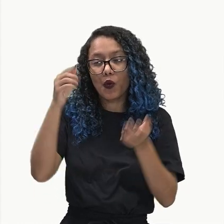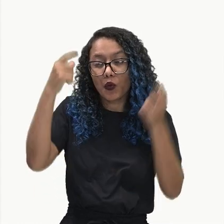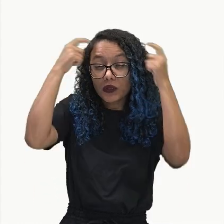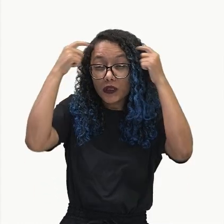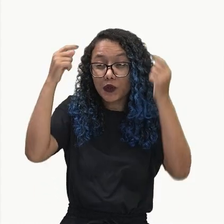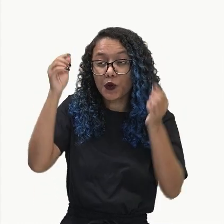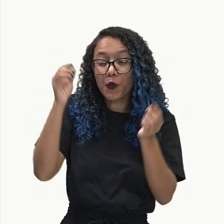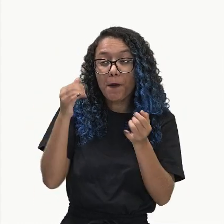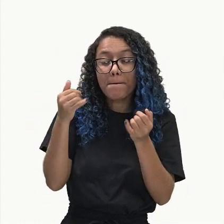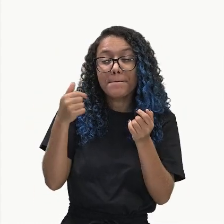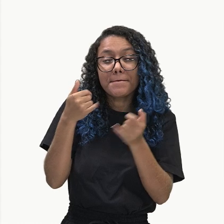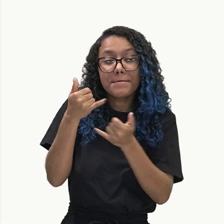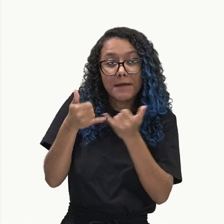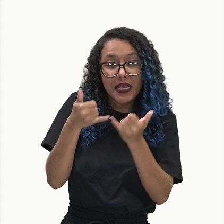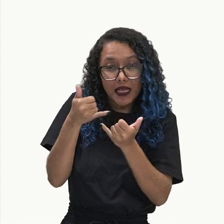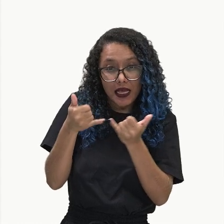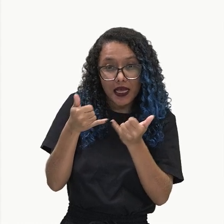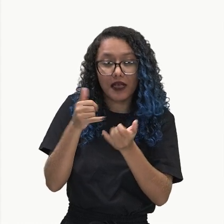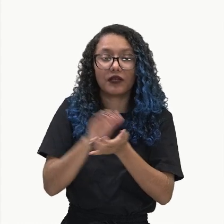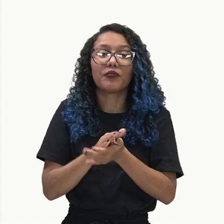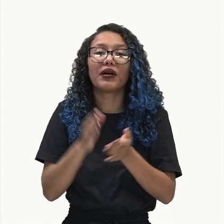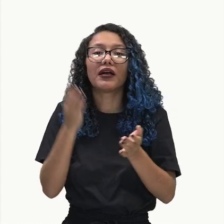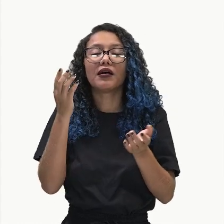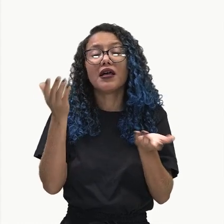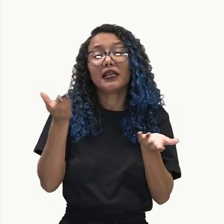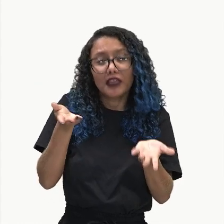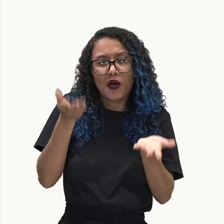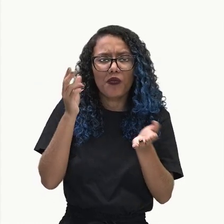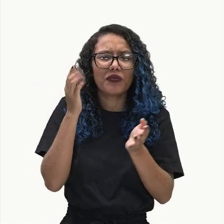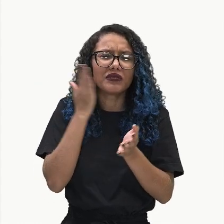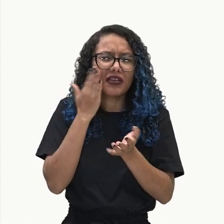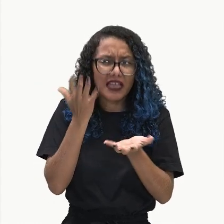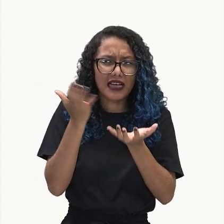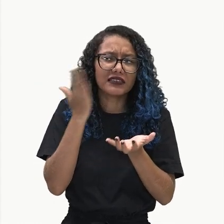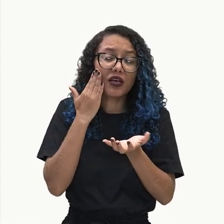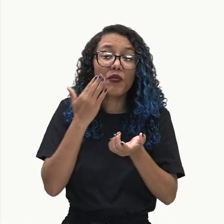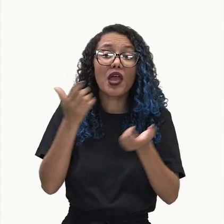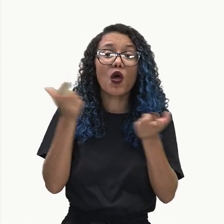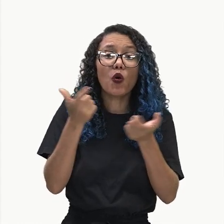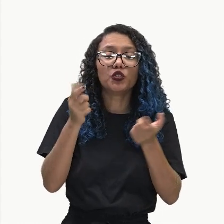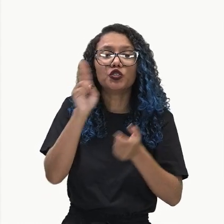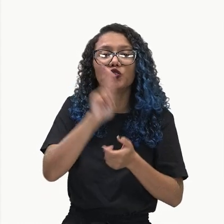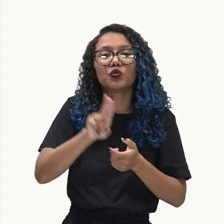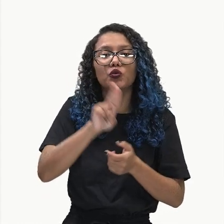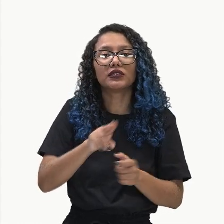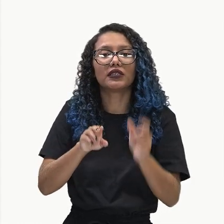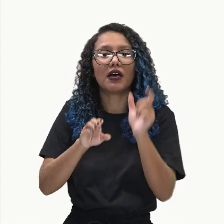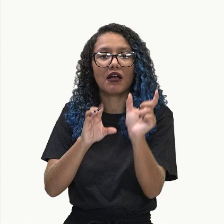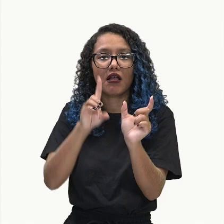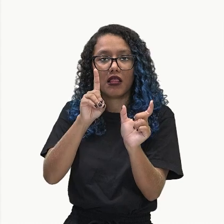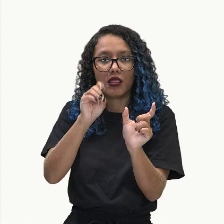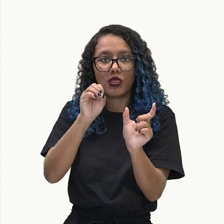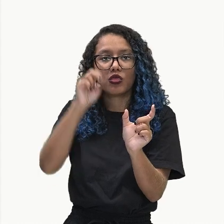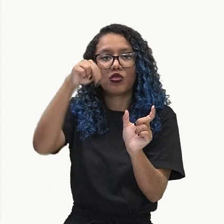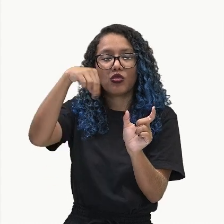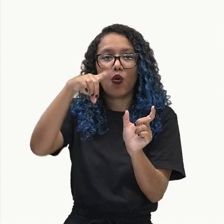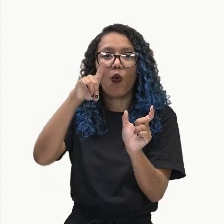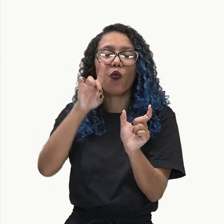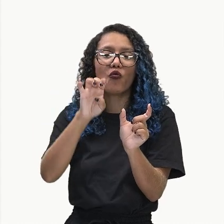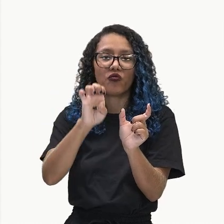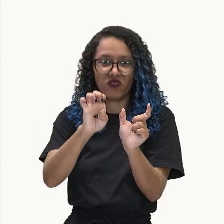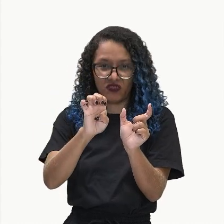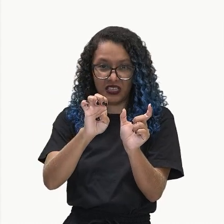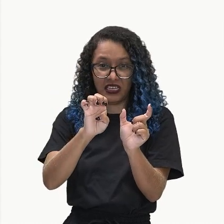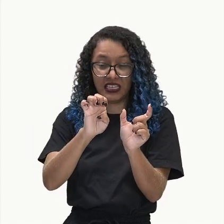pelúcia, olha o pronome interrogativo que ela usa, donde. Passando para o português, também, né, tem uma equivalência